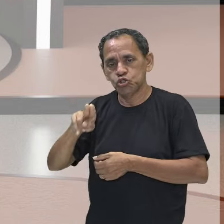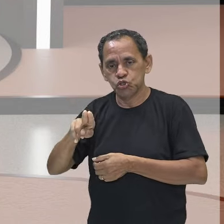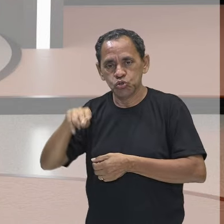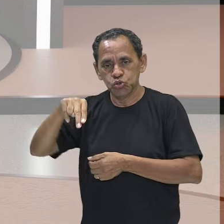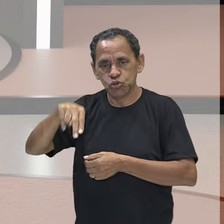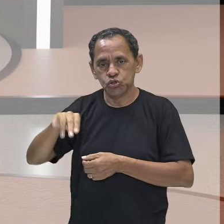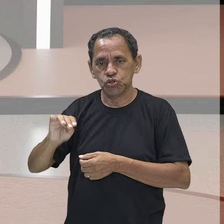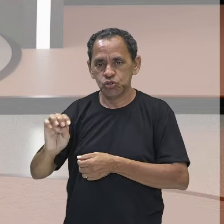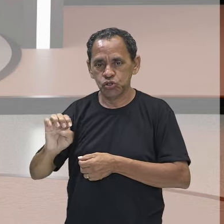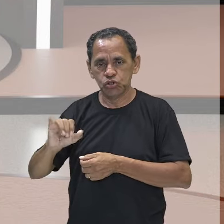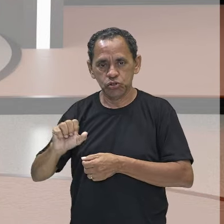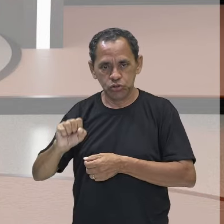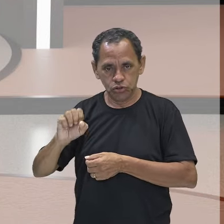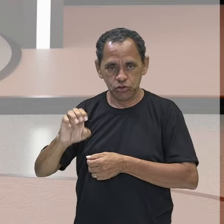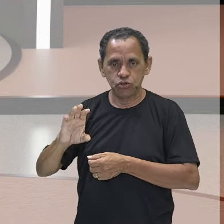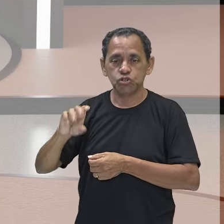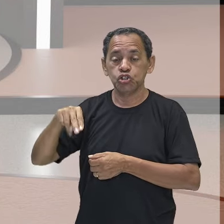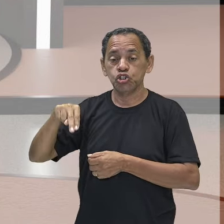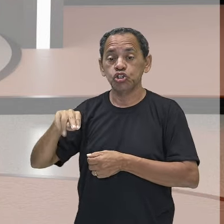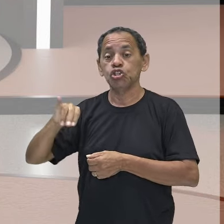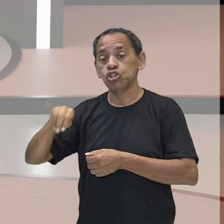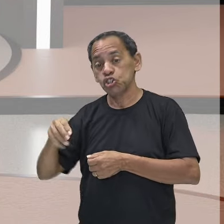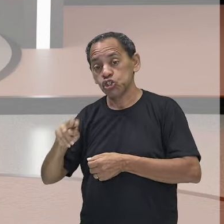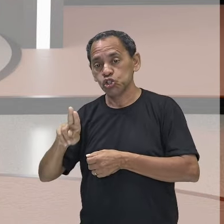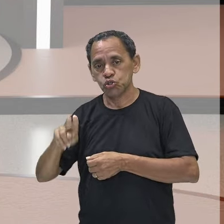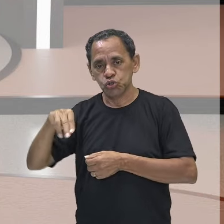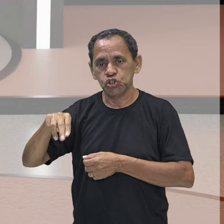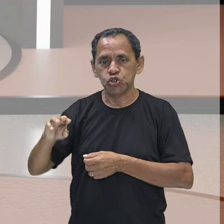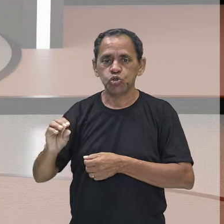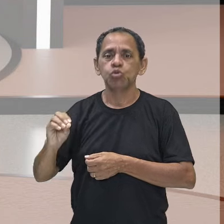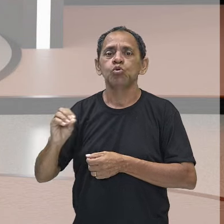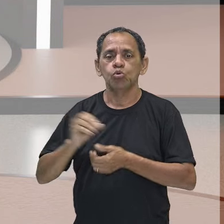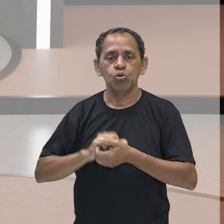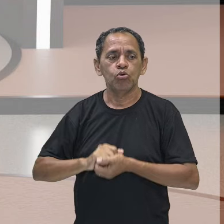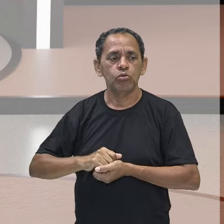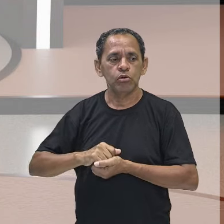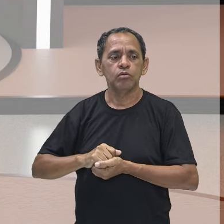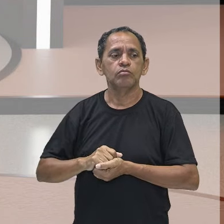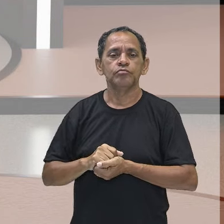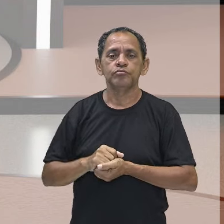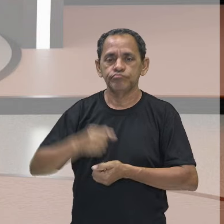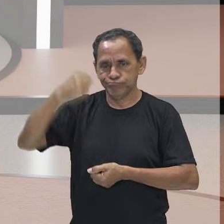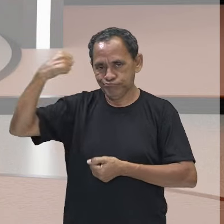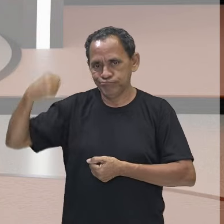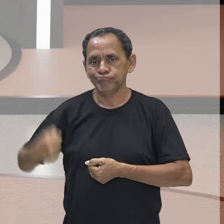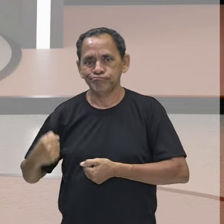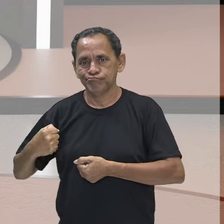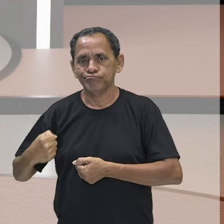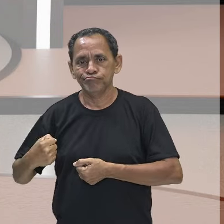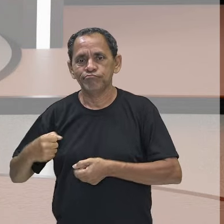história ali de Zeus, que lutou contra os titãs na chamada guerra